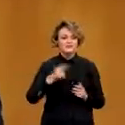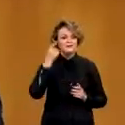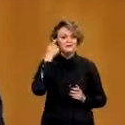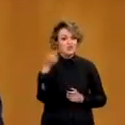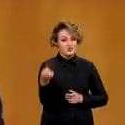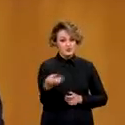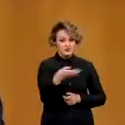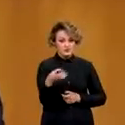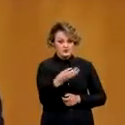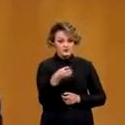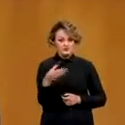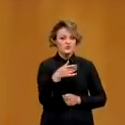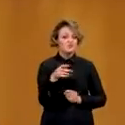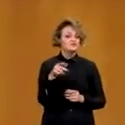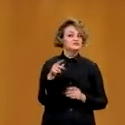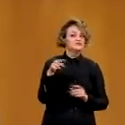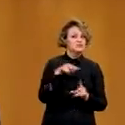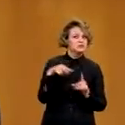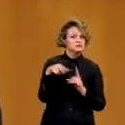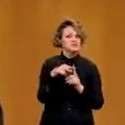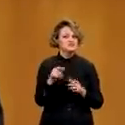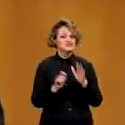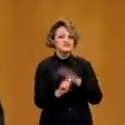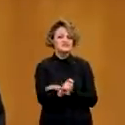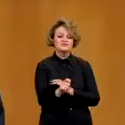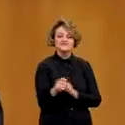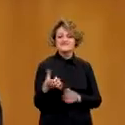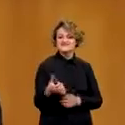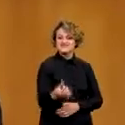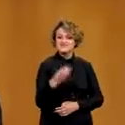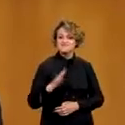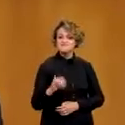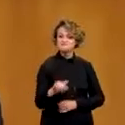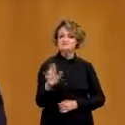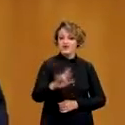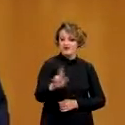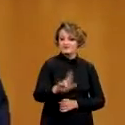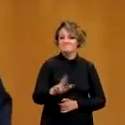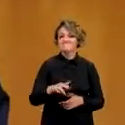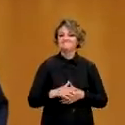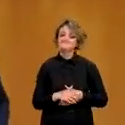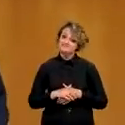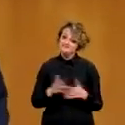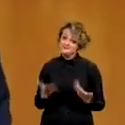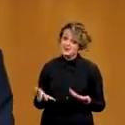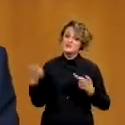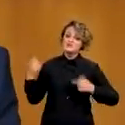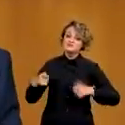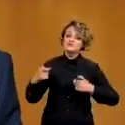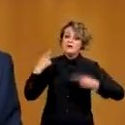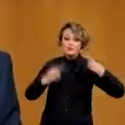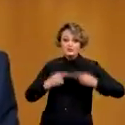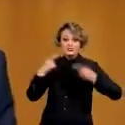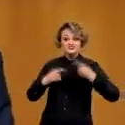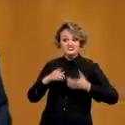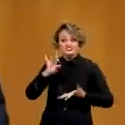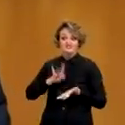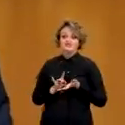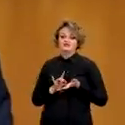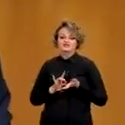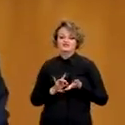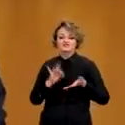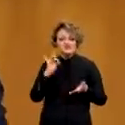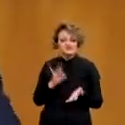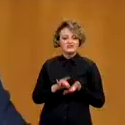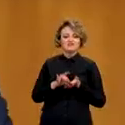inovação há uma perspectiva de investimento de até 6 bilhões de reais. Uhum. Então tem que ser uma política industrial para valer. Além